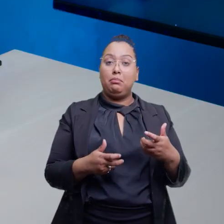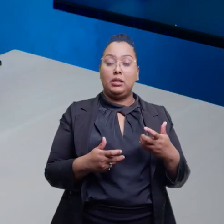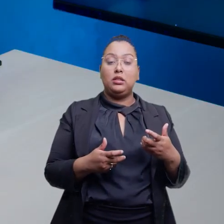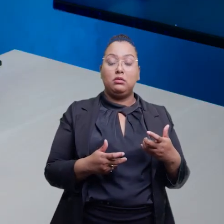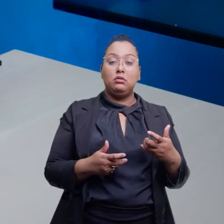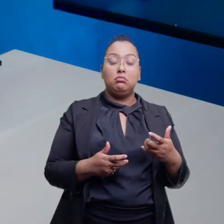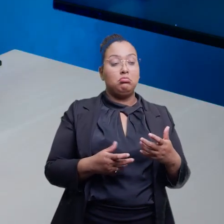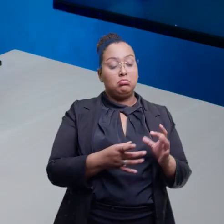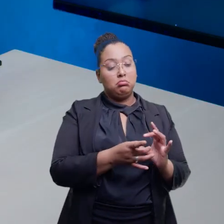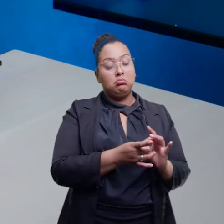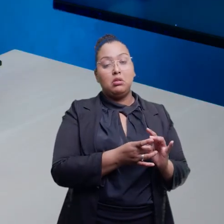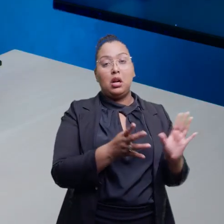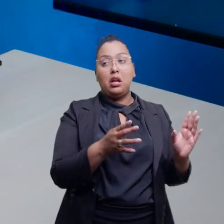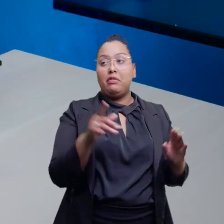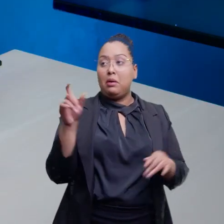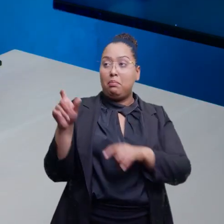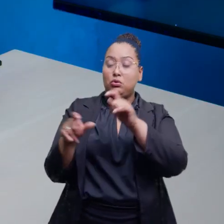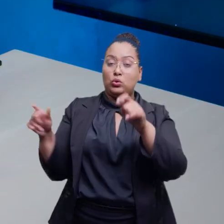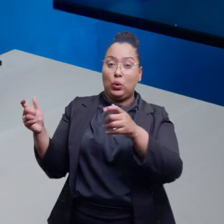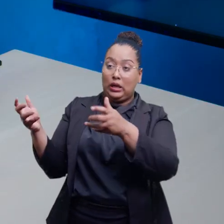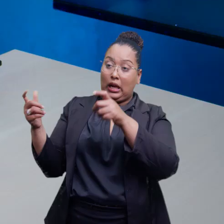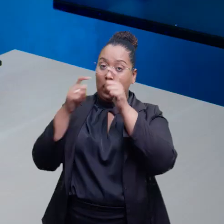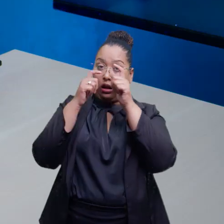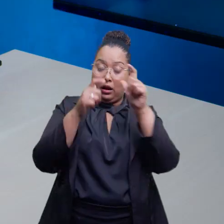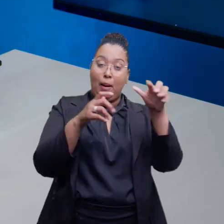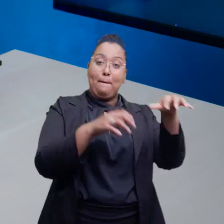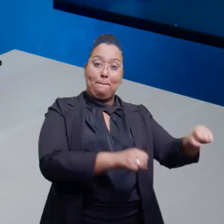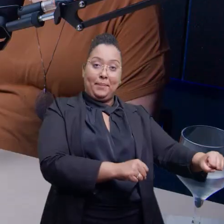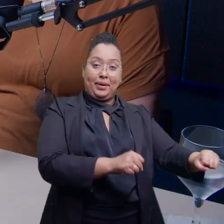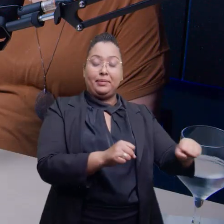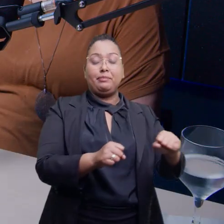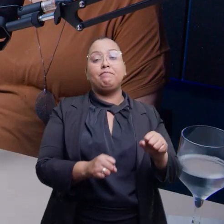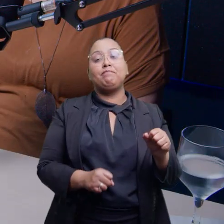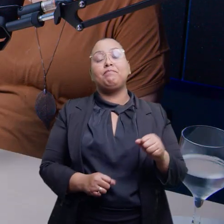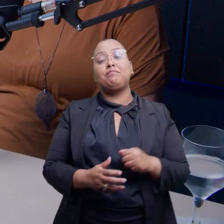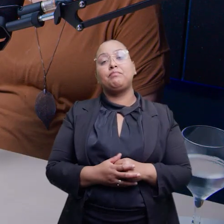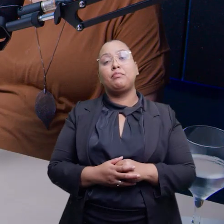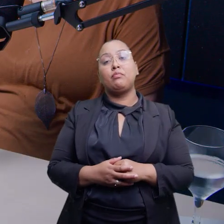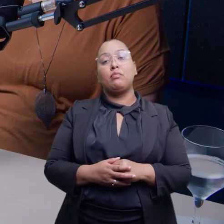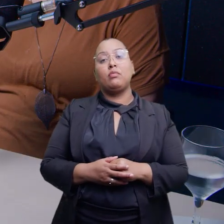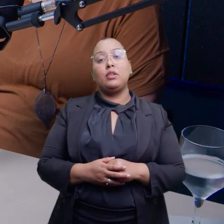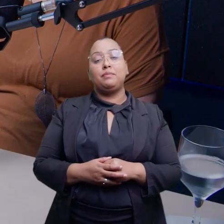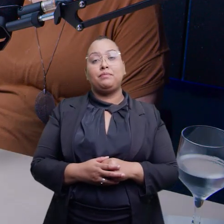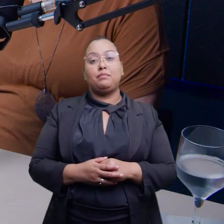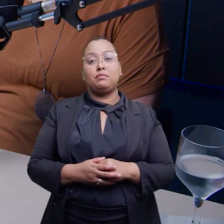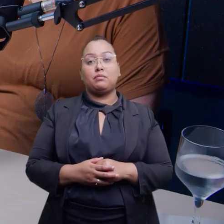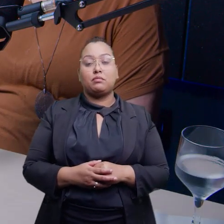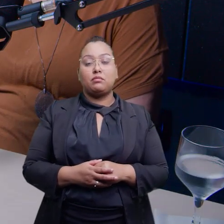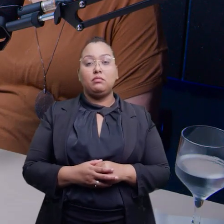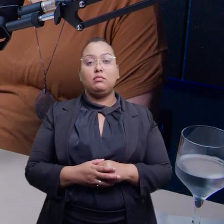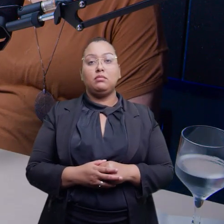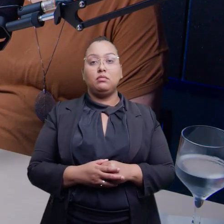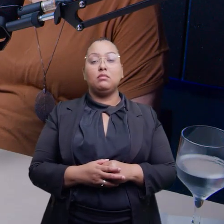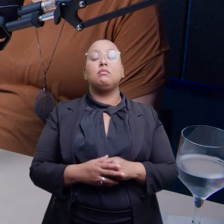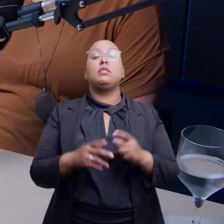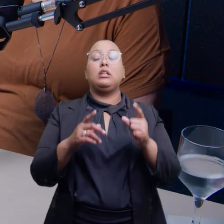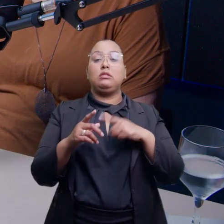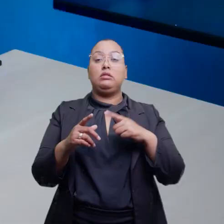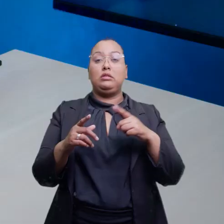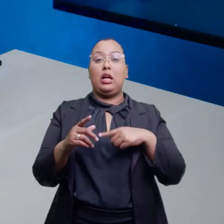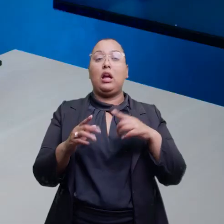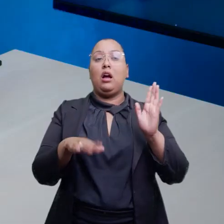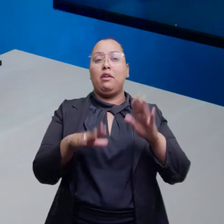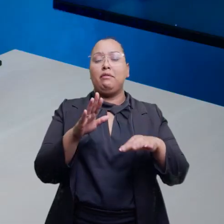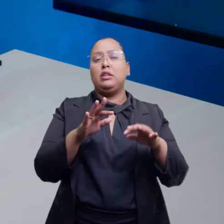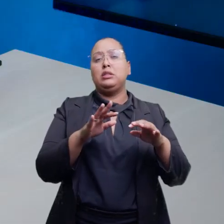são disponibilizados para os casais que têm interesse. Tirando a entrega legal, são pouquíssimos os casos de destituição do